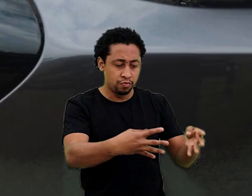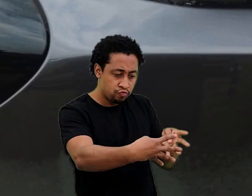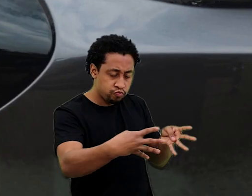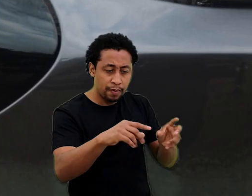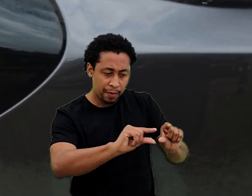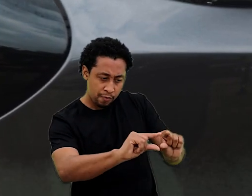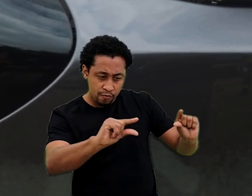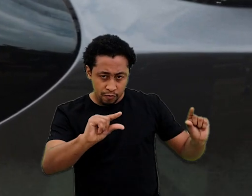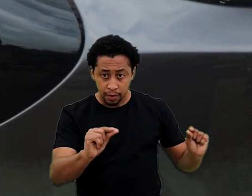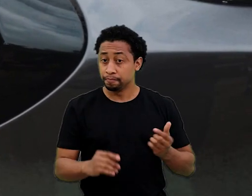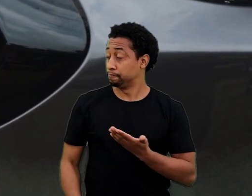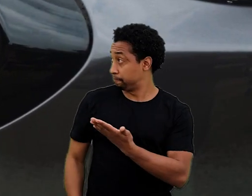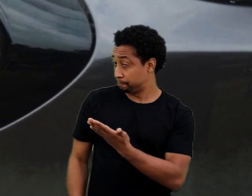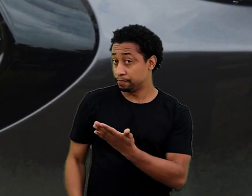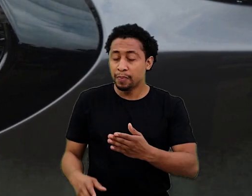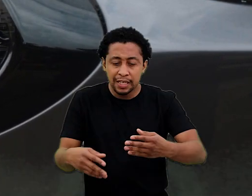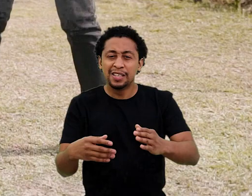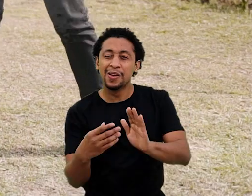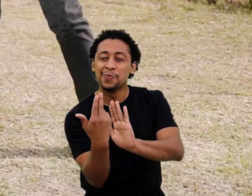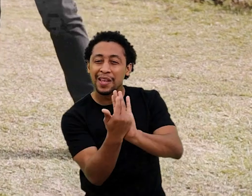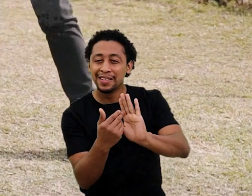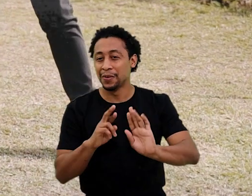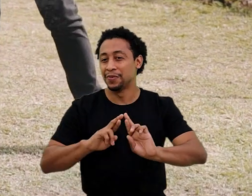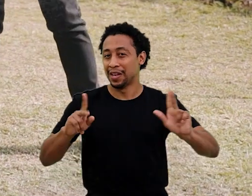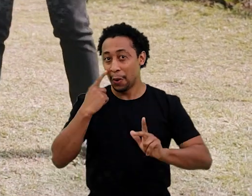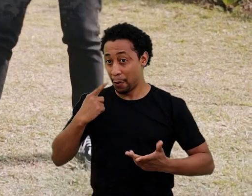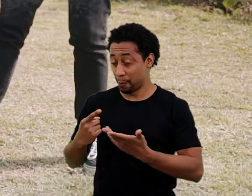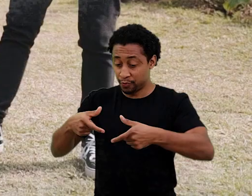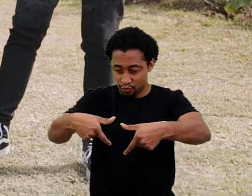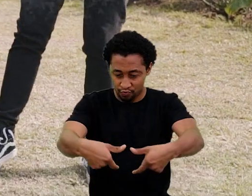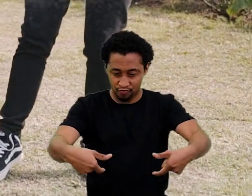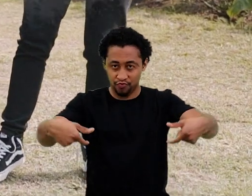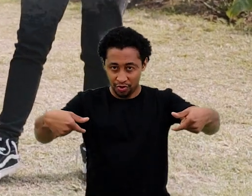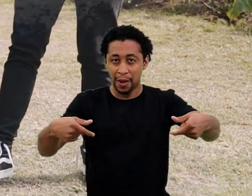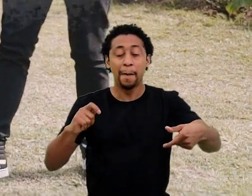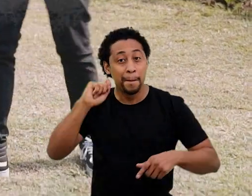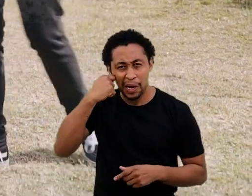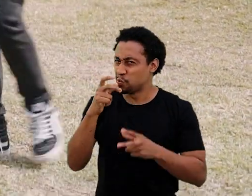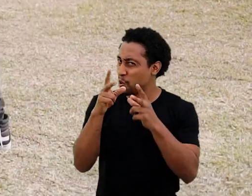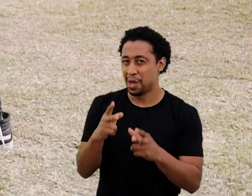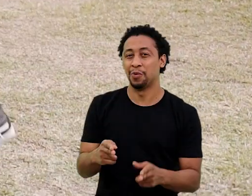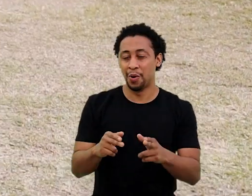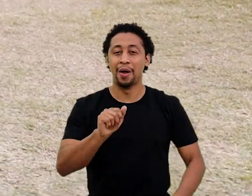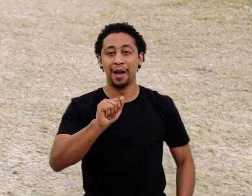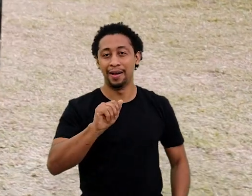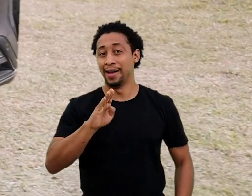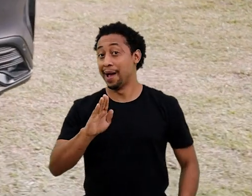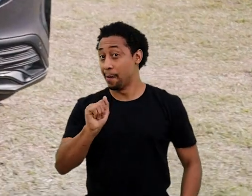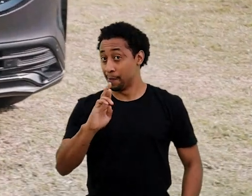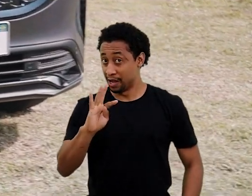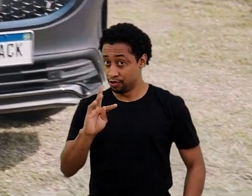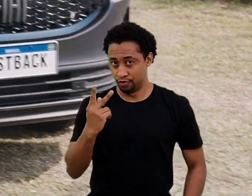óptico, mas a gente tem uma grade com um desenho diferenciado. Essa régua preta também, aliás, é bem ao estilo do Abarth, tá? Quando a gente vem aqui para